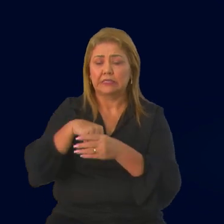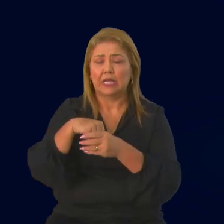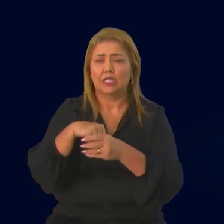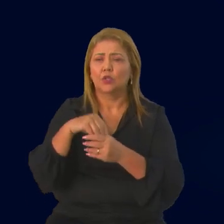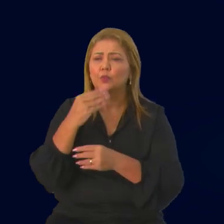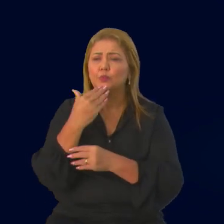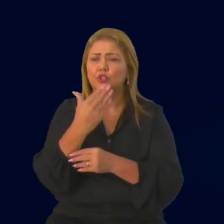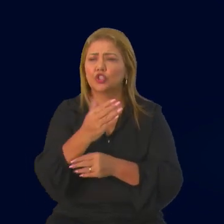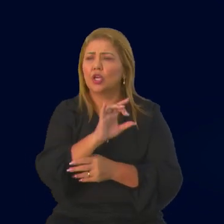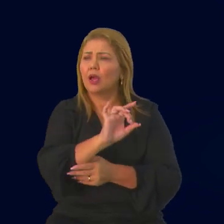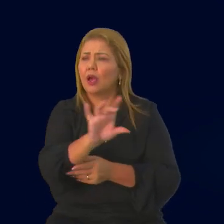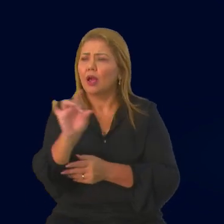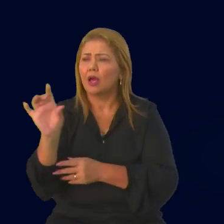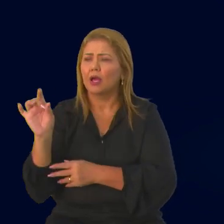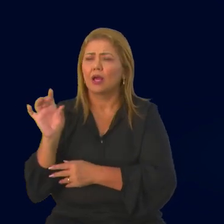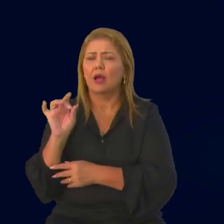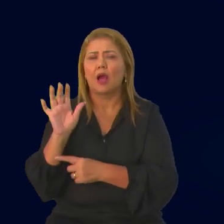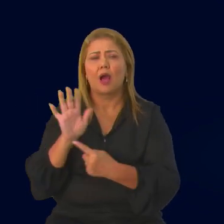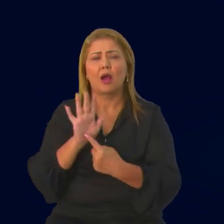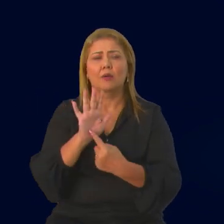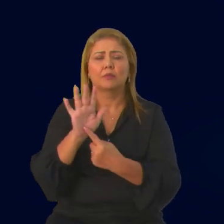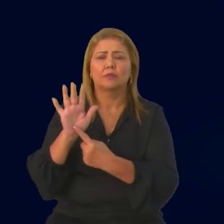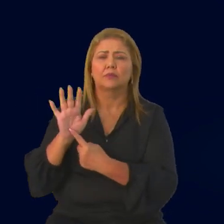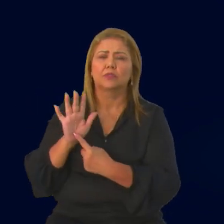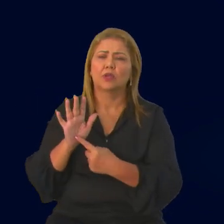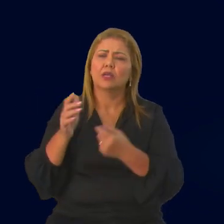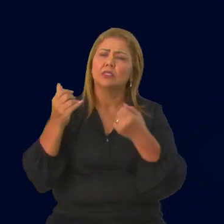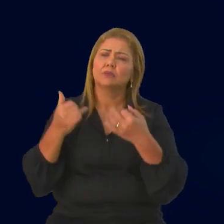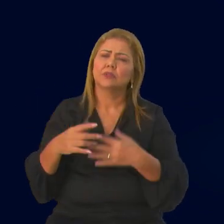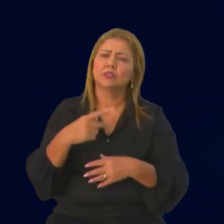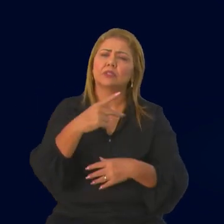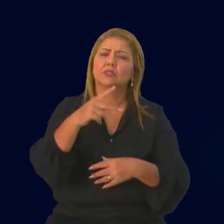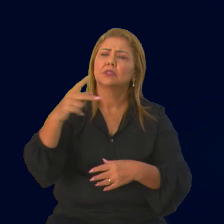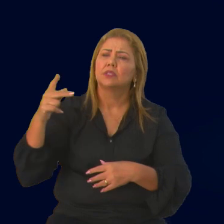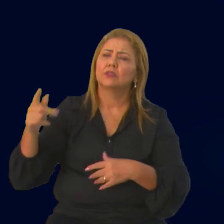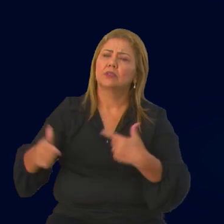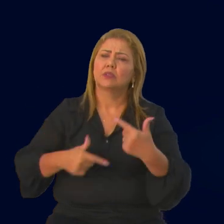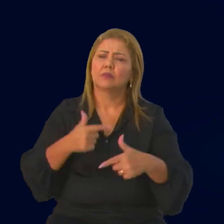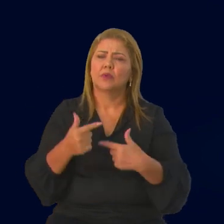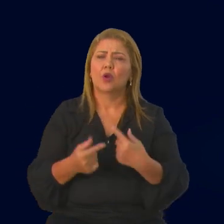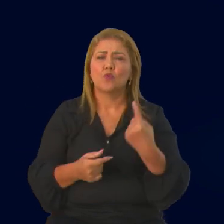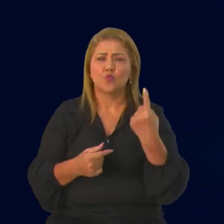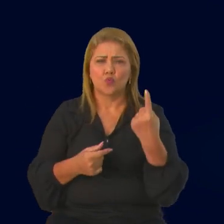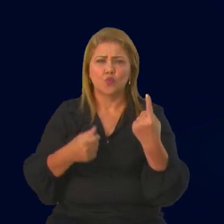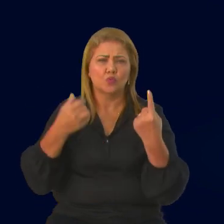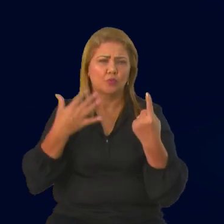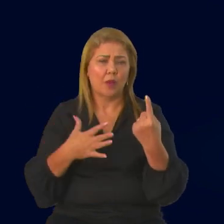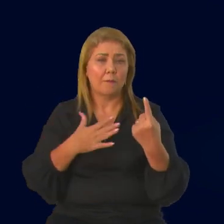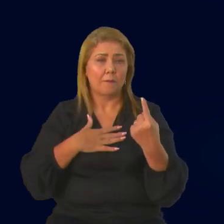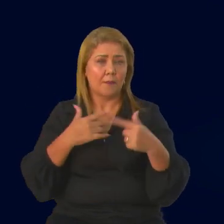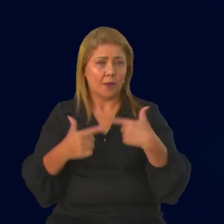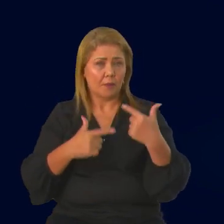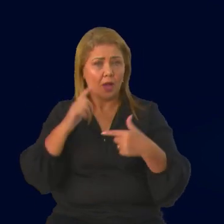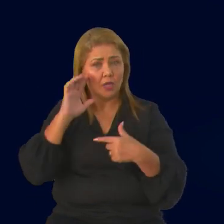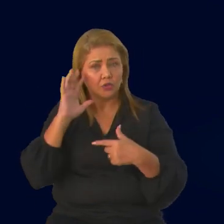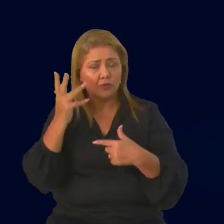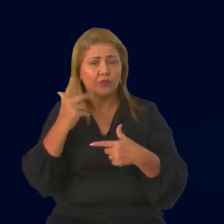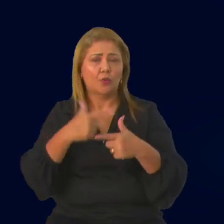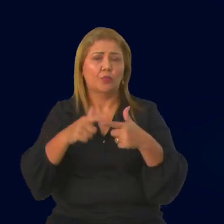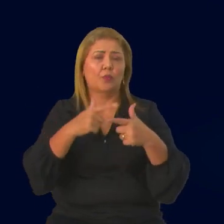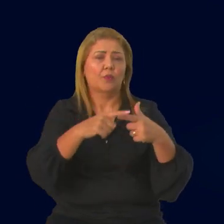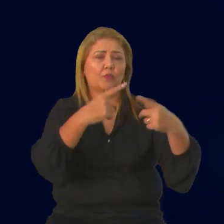se apresentasse, turma pequena, me fala um pouco do seu trabalho. E um falou assim, o meu trabalho é resolver o problema dos